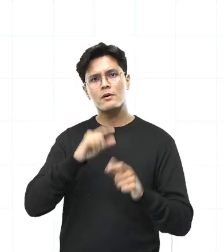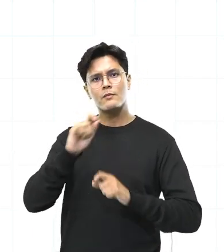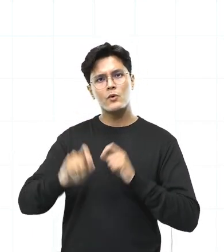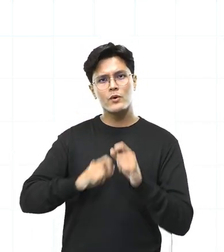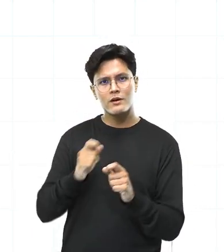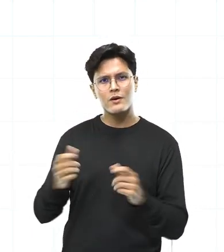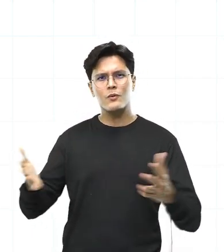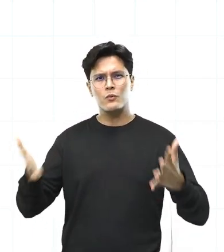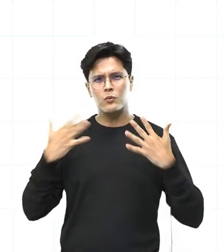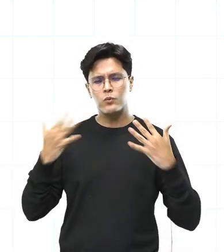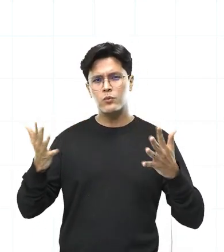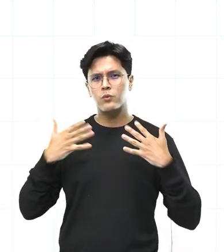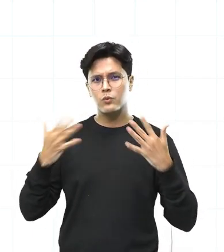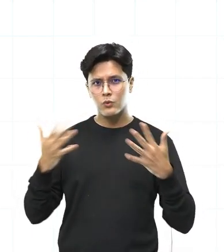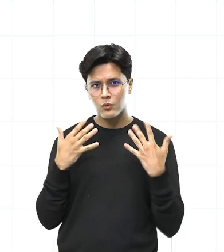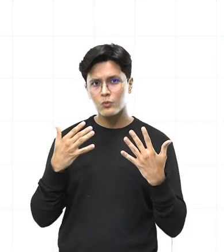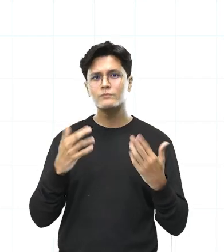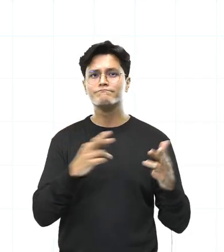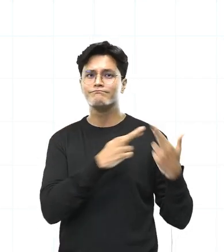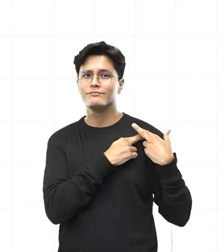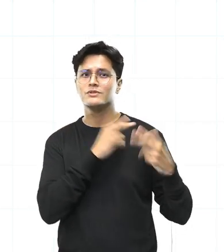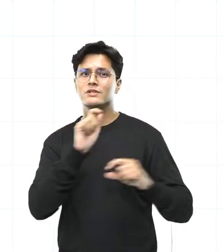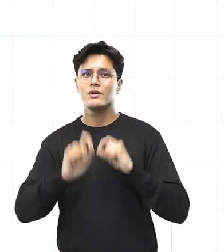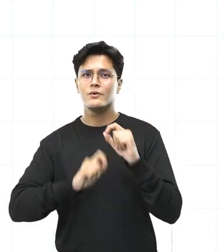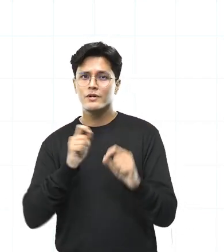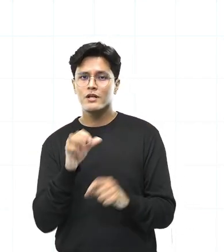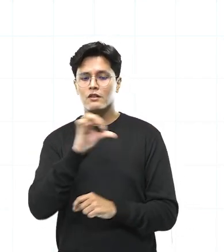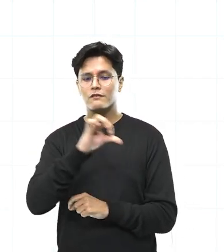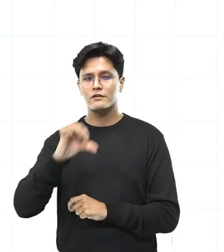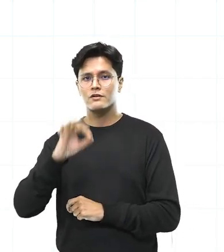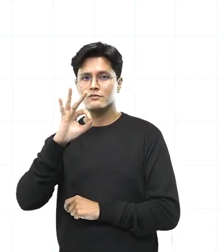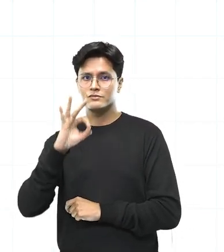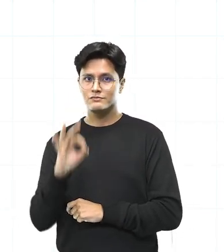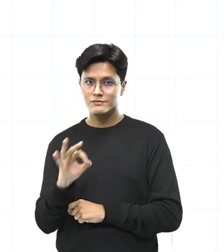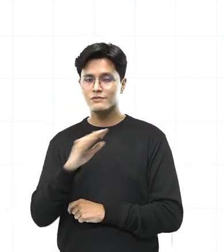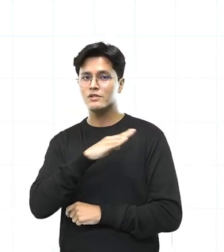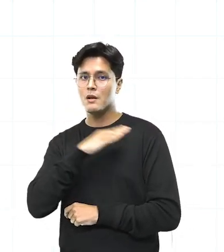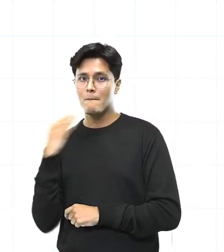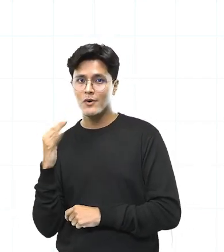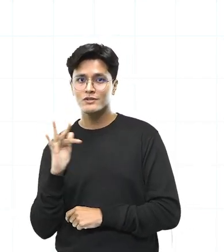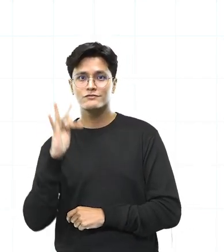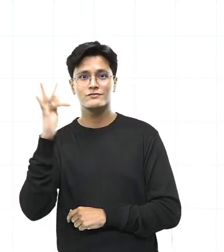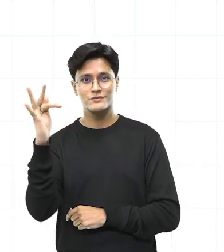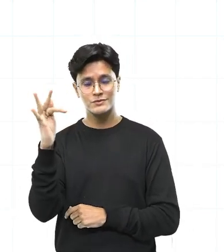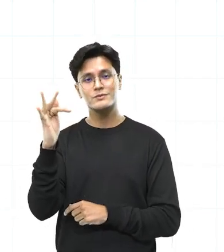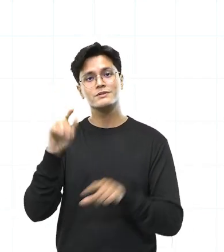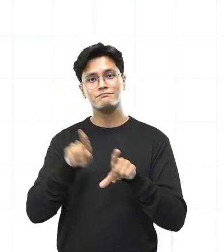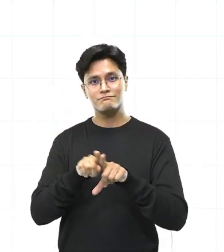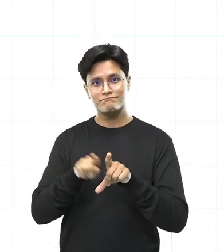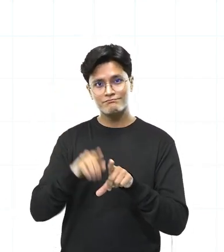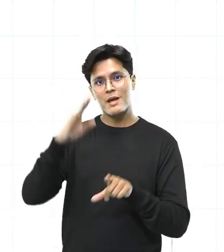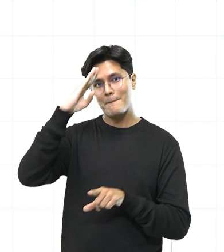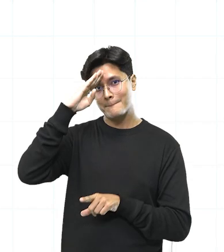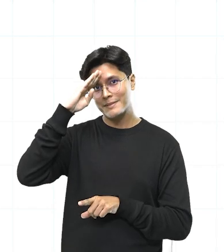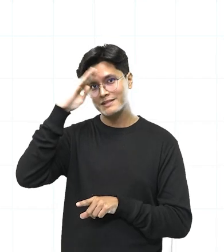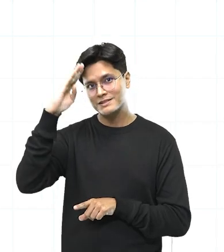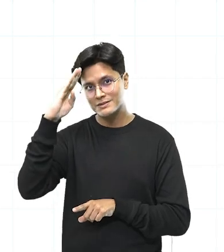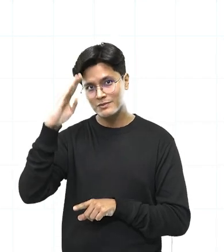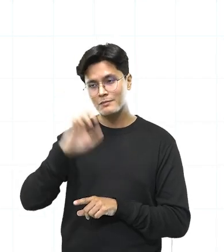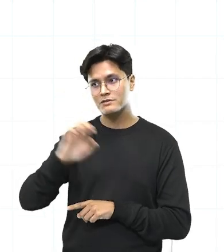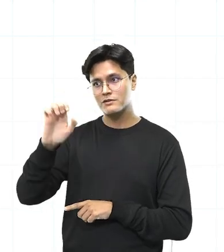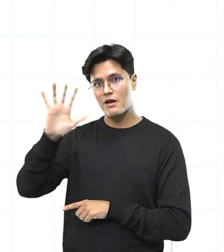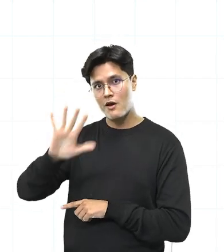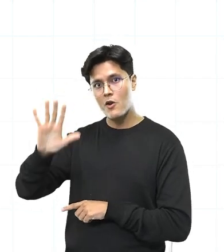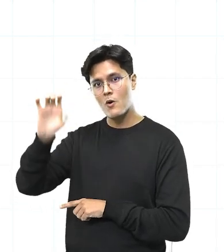por 99% das mortes no futuro e principalmente no sul